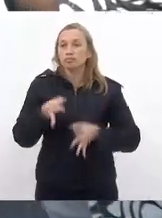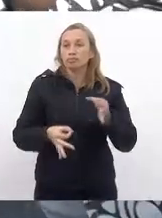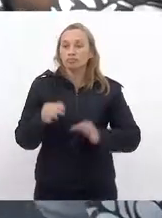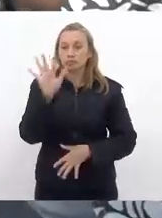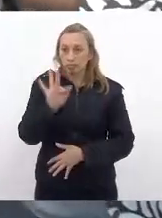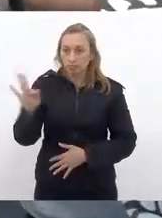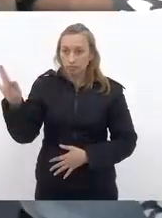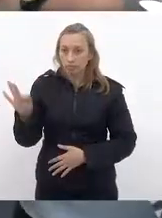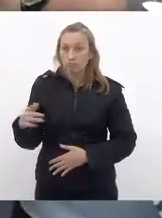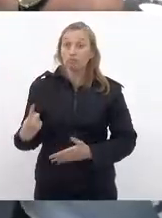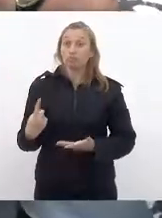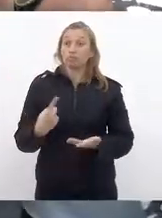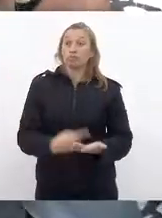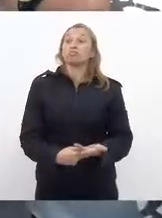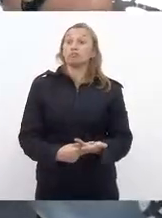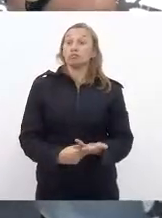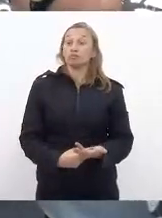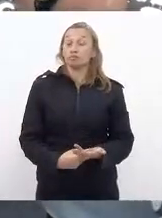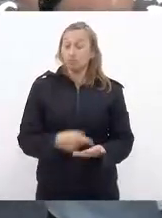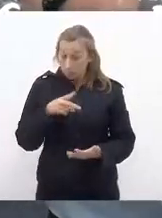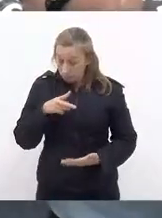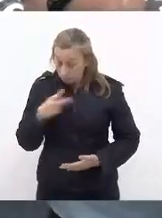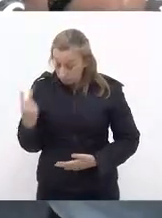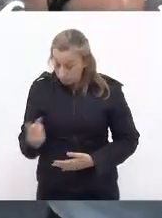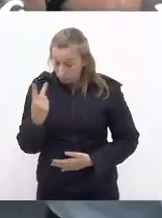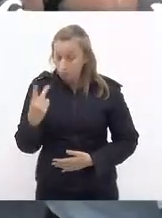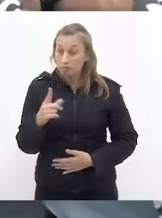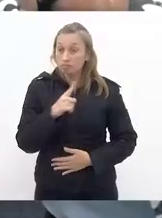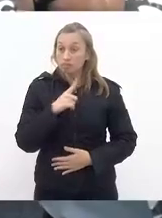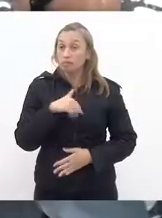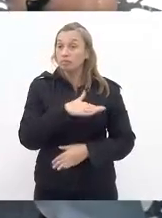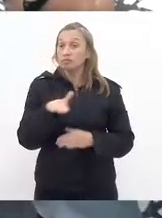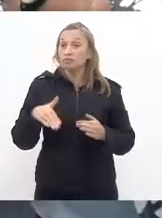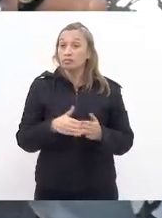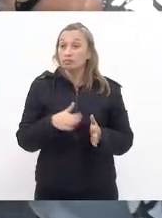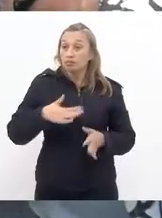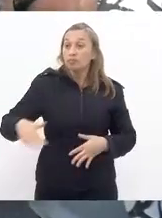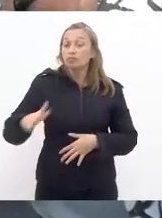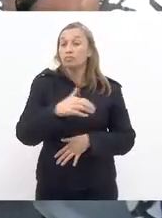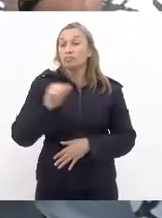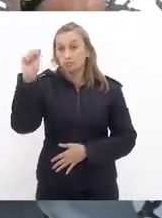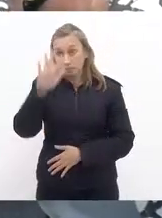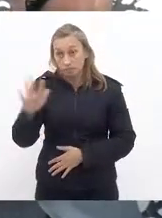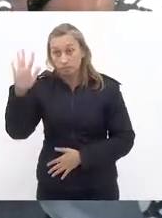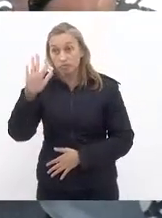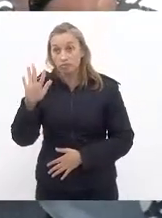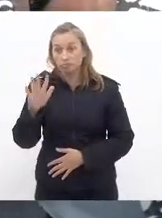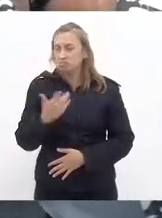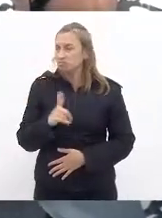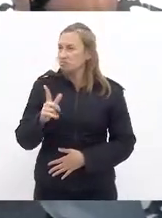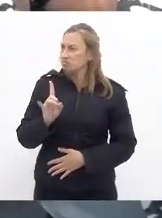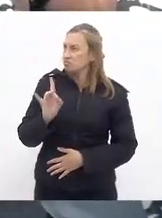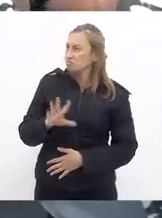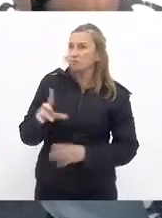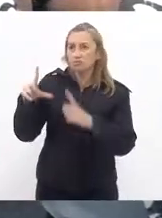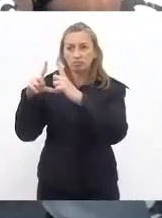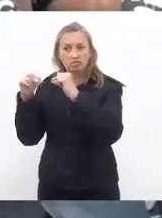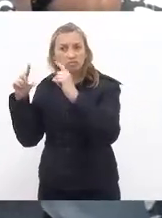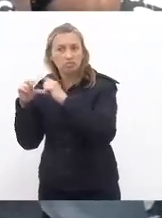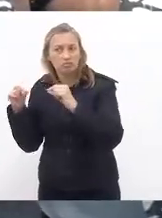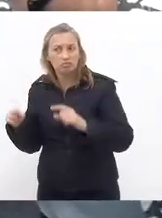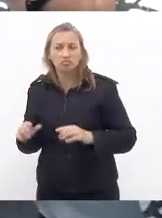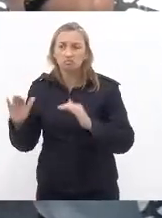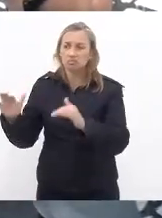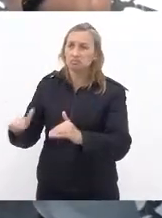firmou uma posição que vale para todo o território nacional não vale só para Brasília